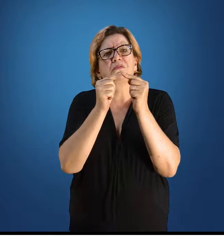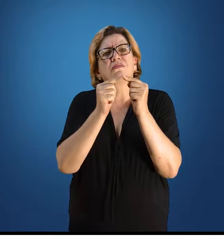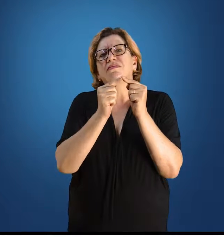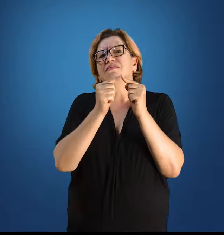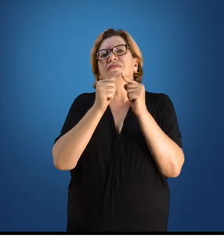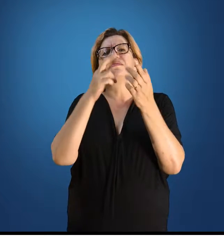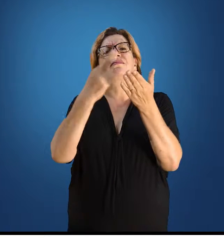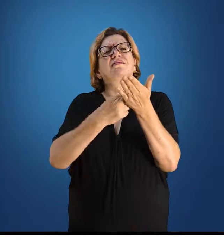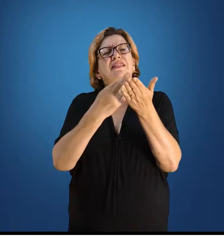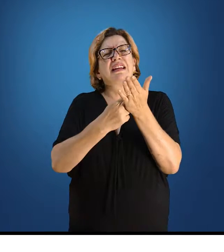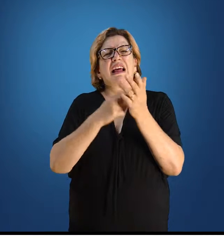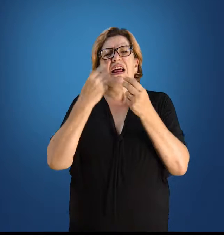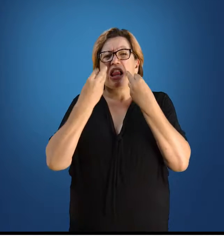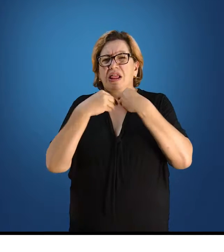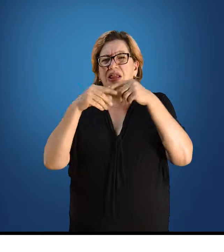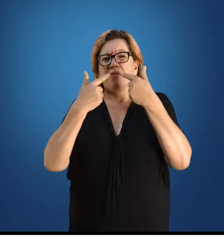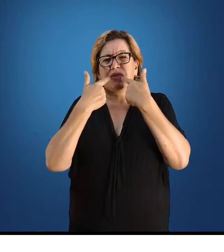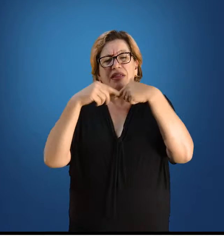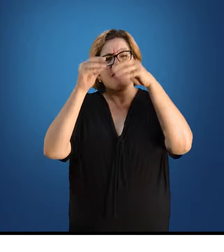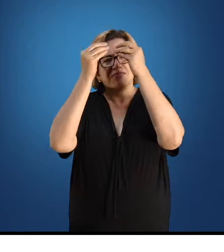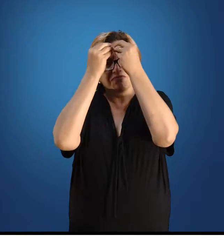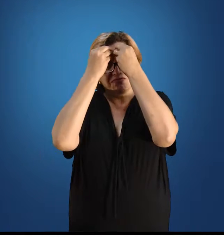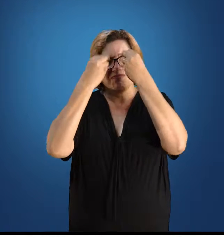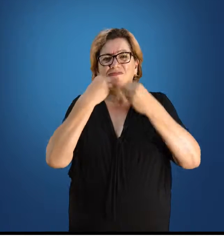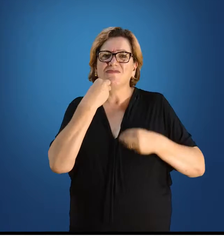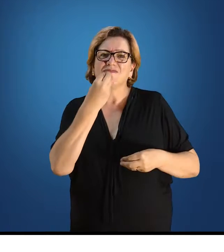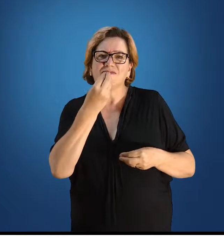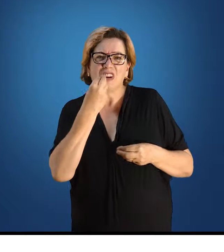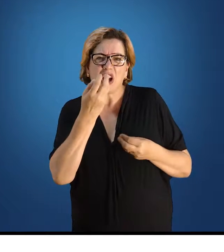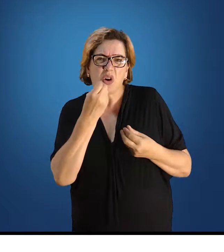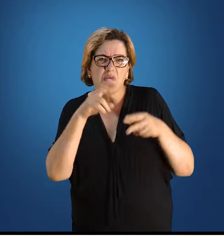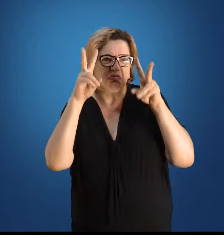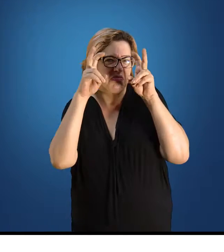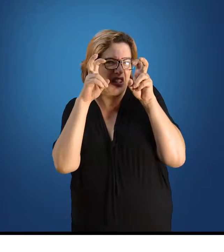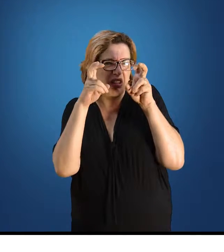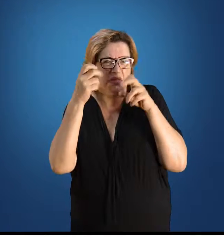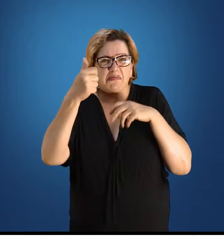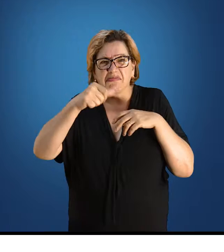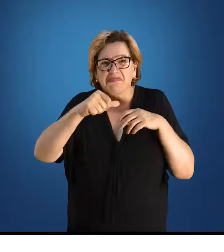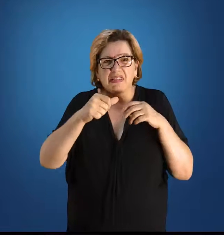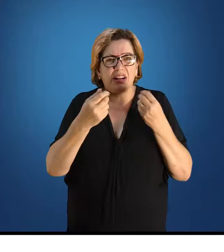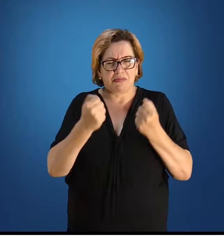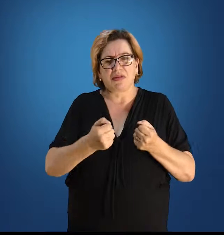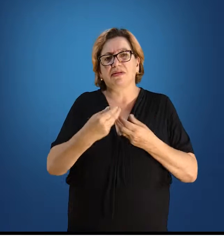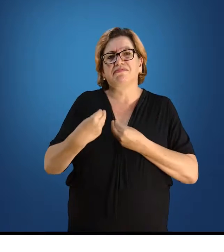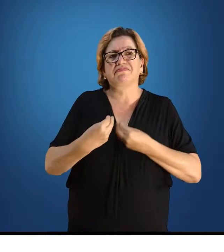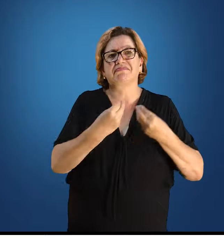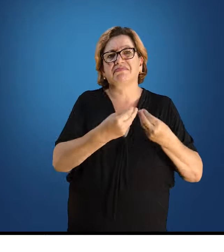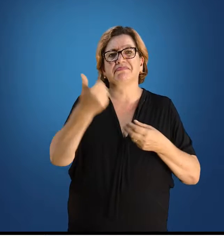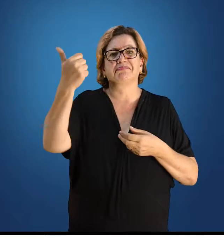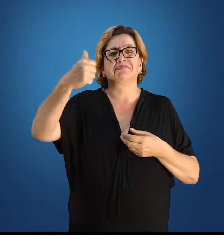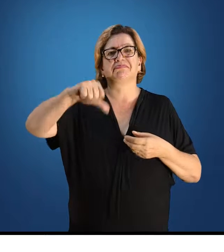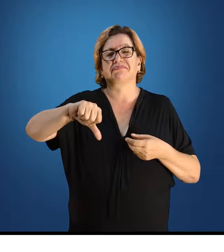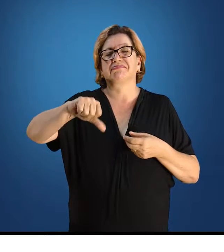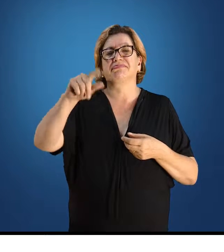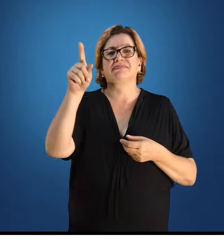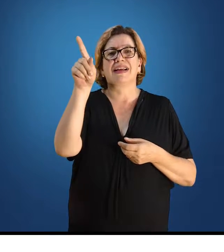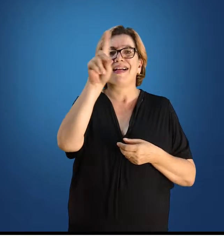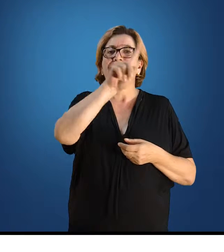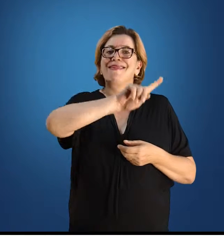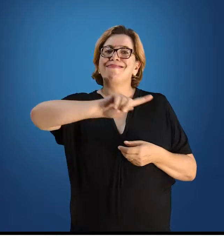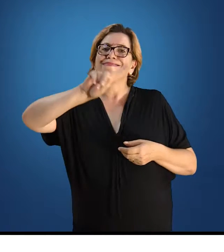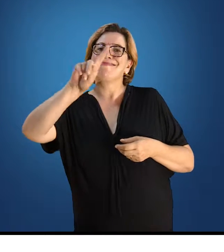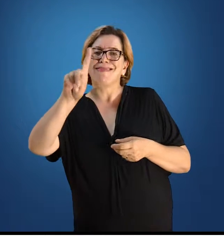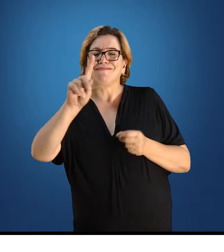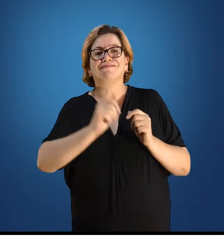linguagem inadequada, ou que o conteúdo do seu artigo não é interessante, ele pode imediatamente recusar o artigo, e aí